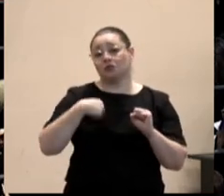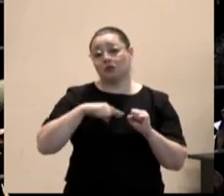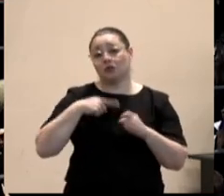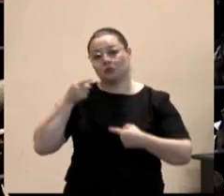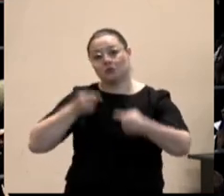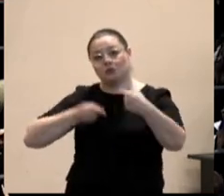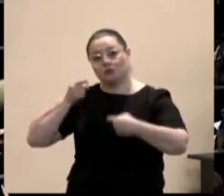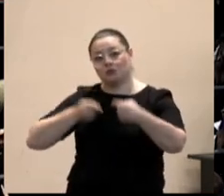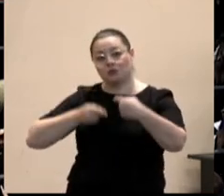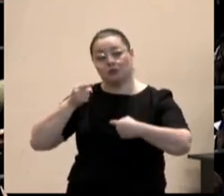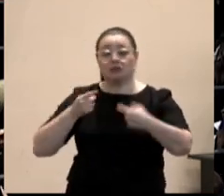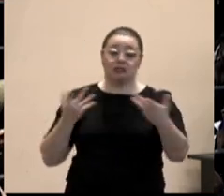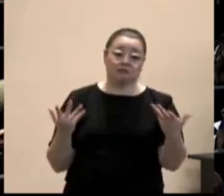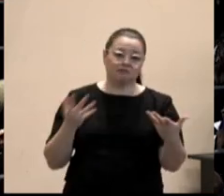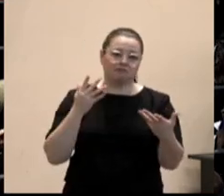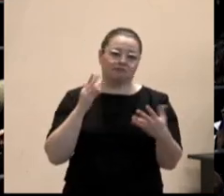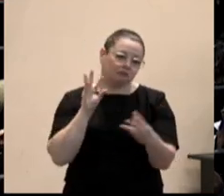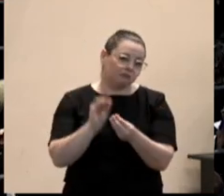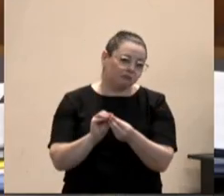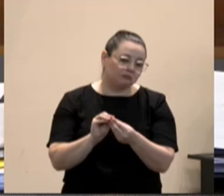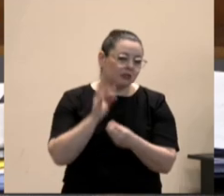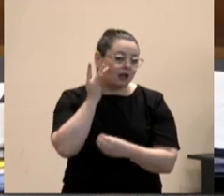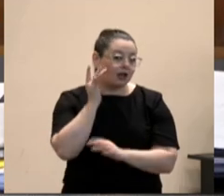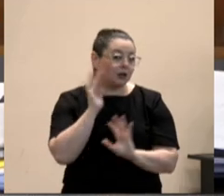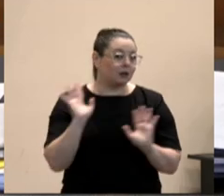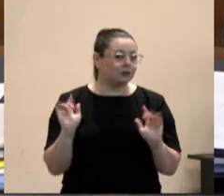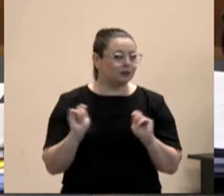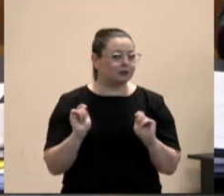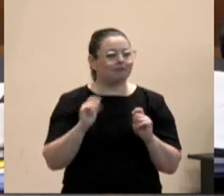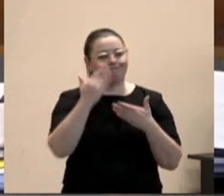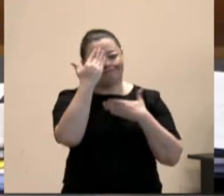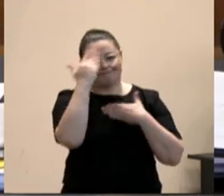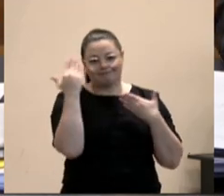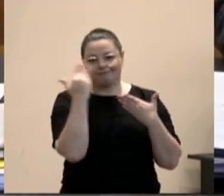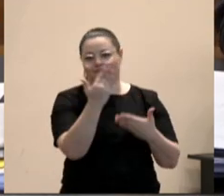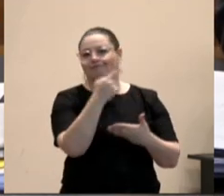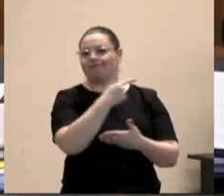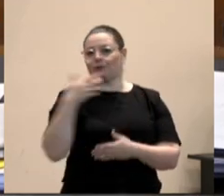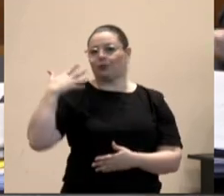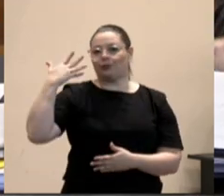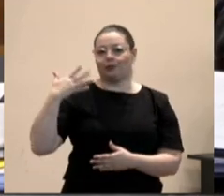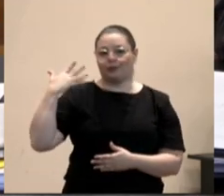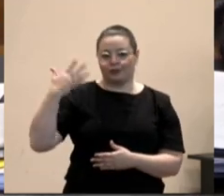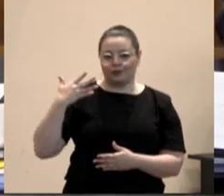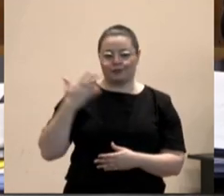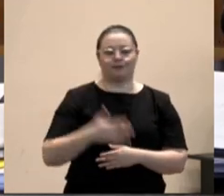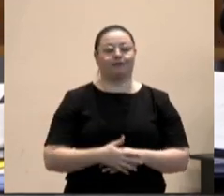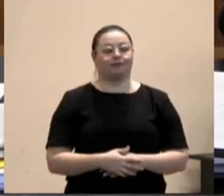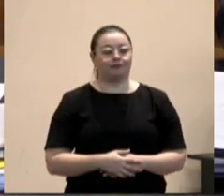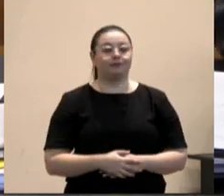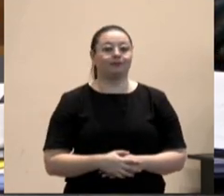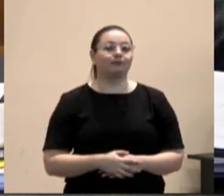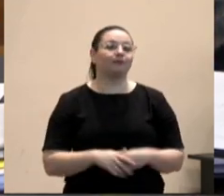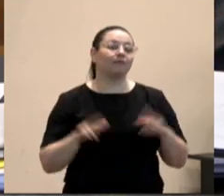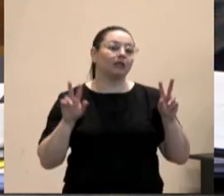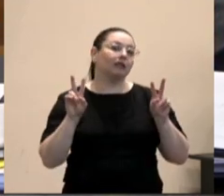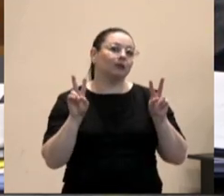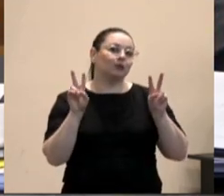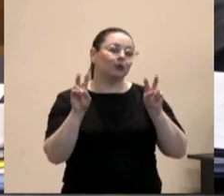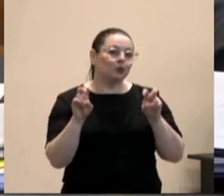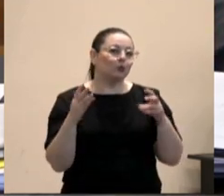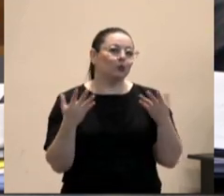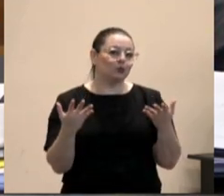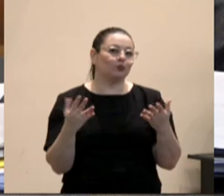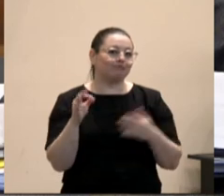debate, né, ainda que breve. Então, te agradeço muitíssimo pelas tuas palavras. Talvez a questão, né, que a gente